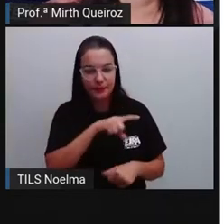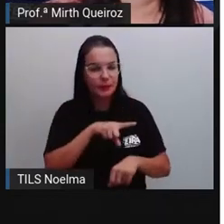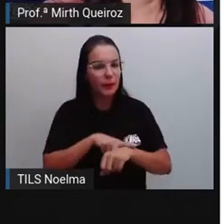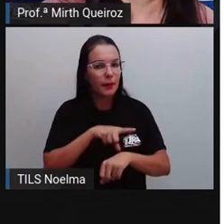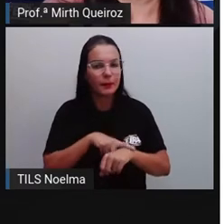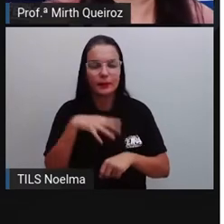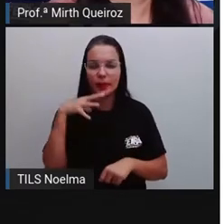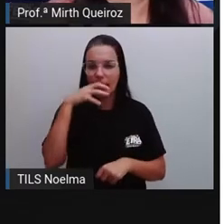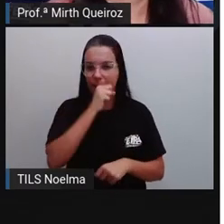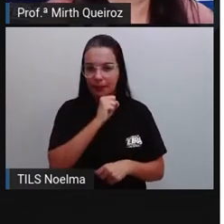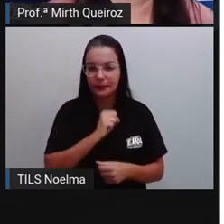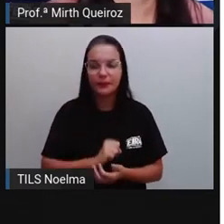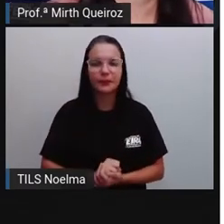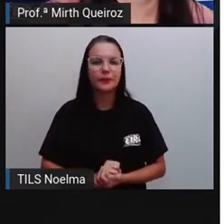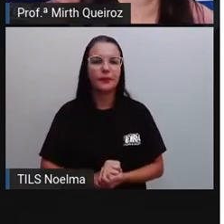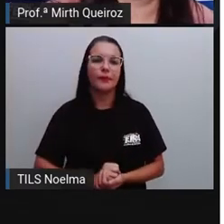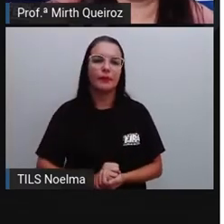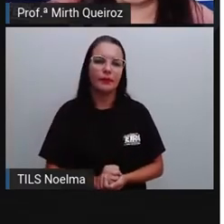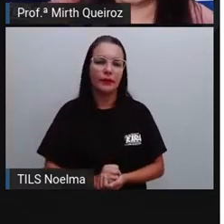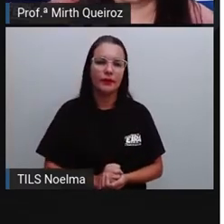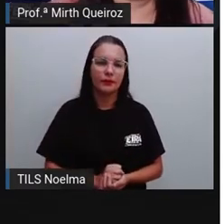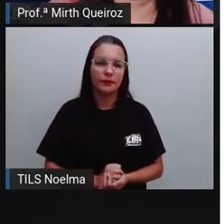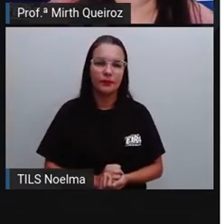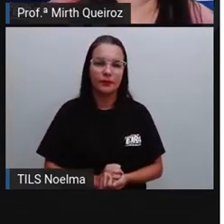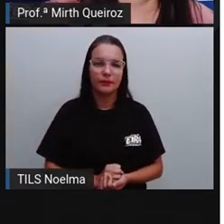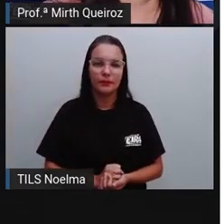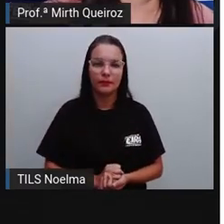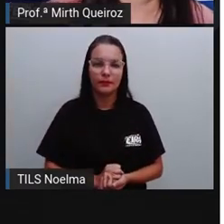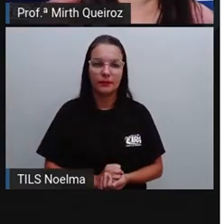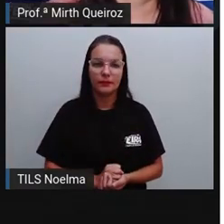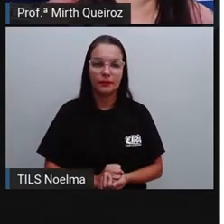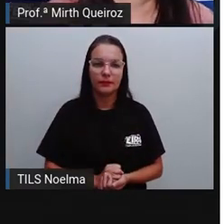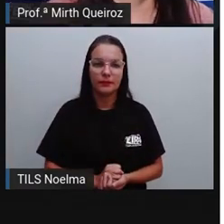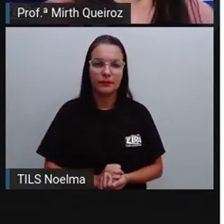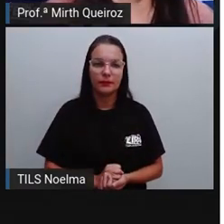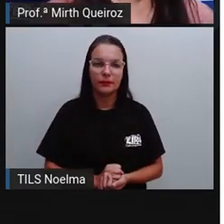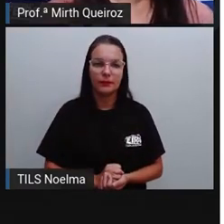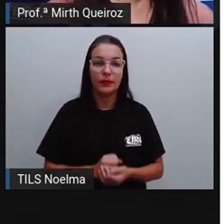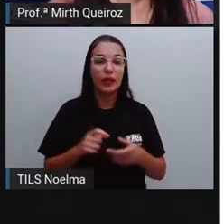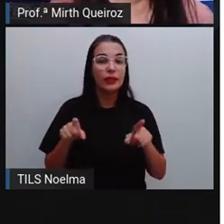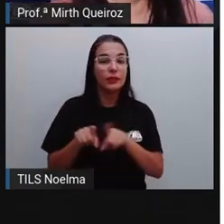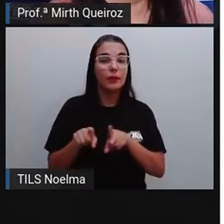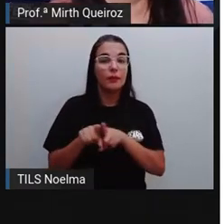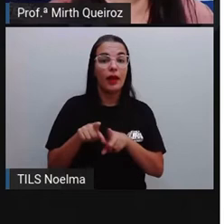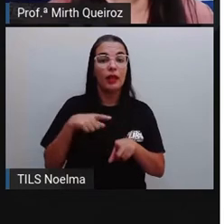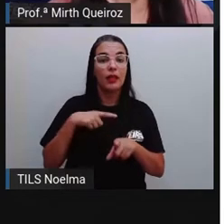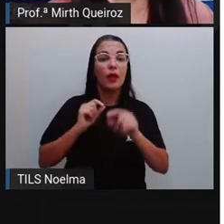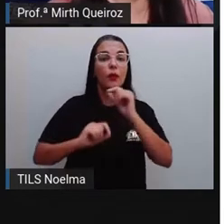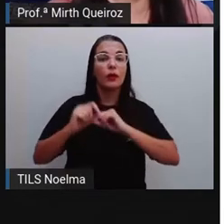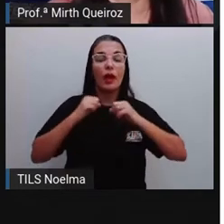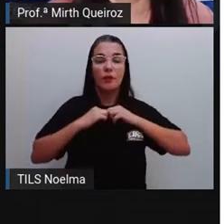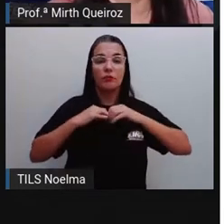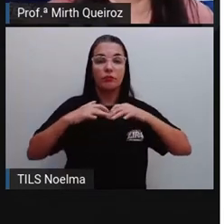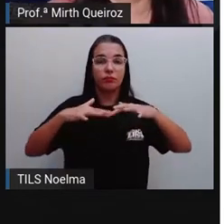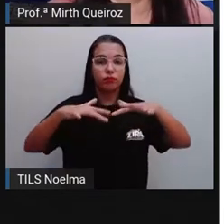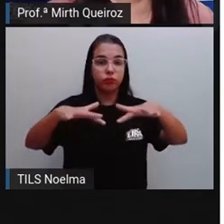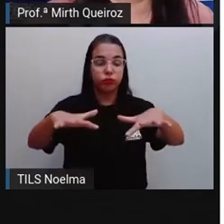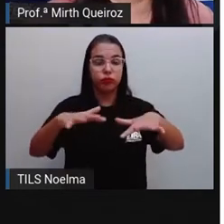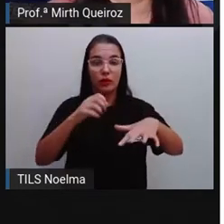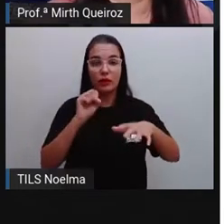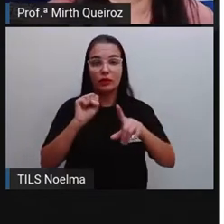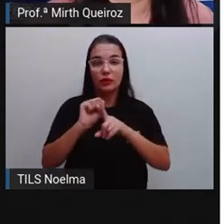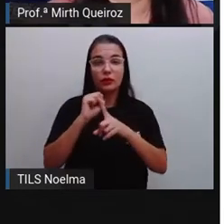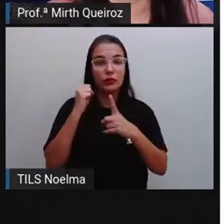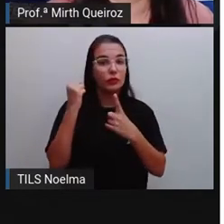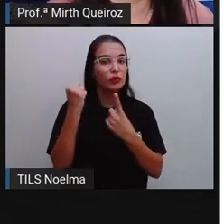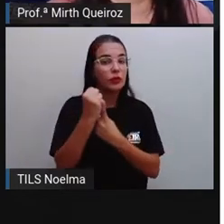ocorre aí, ou a troca de mensagens de forma instantânea. E a gente também tem os meios de